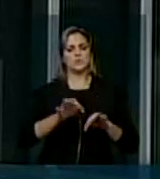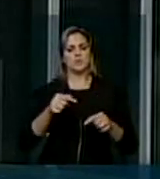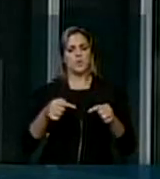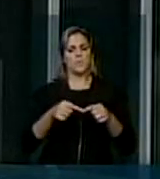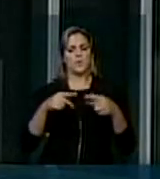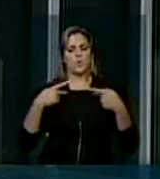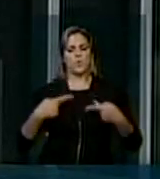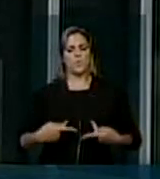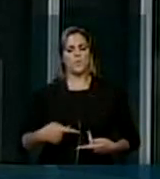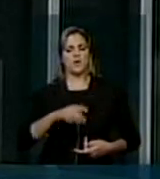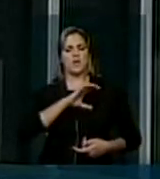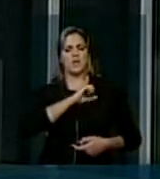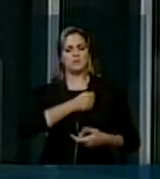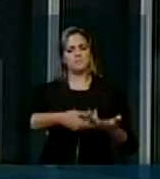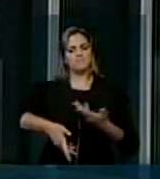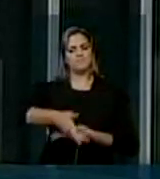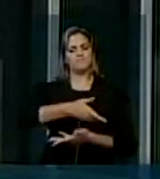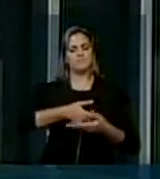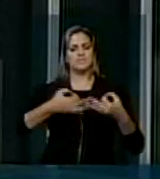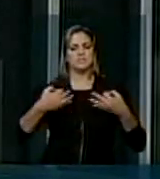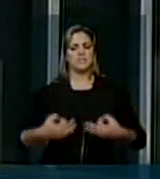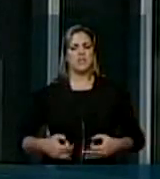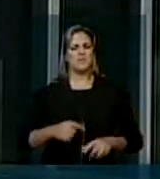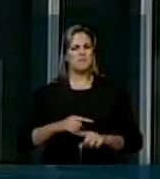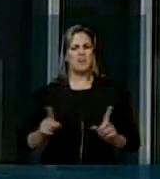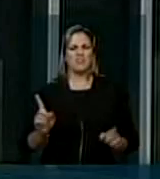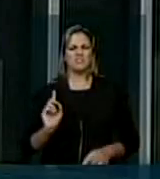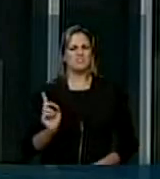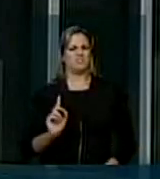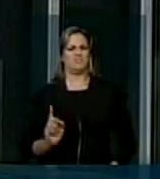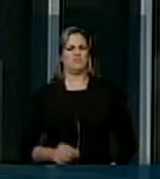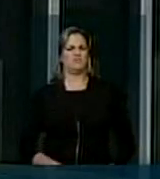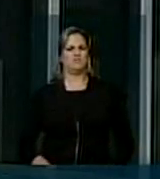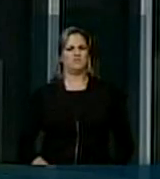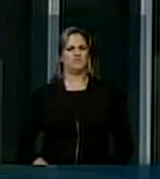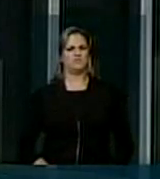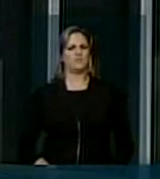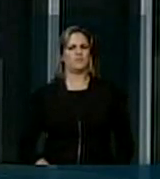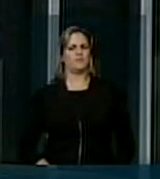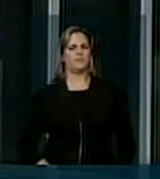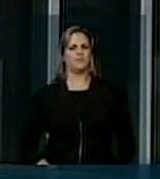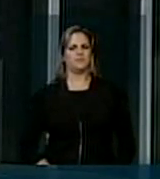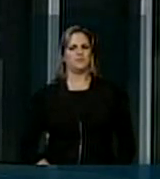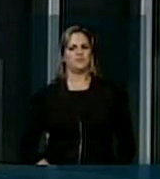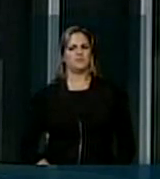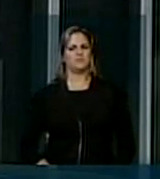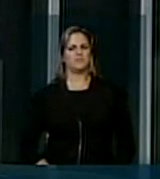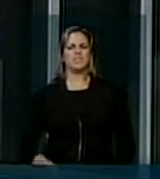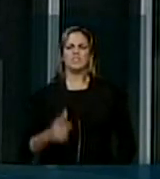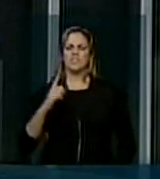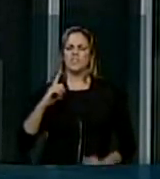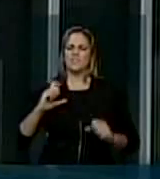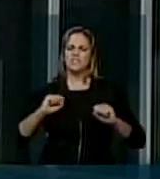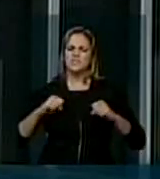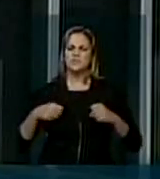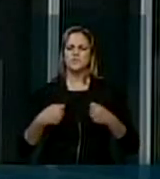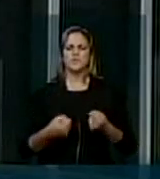humana, mais digna? Pelo contrário, o que vimos nesse esforço